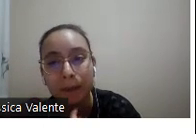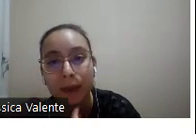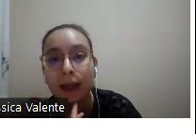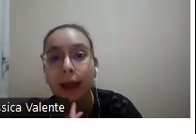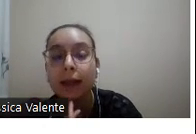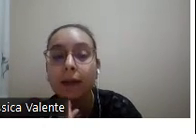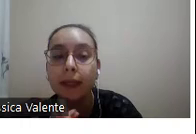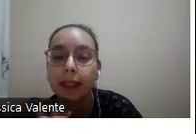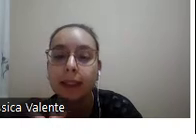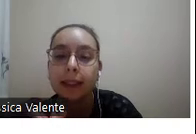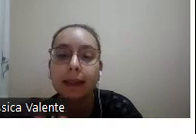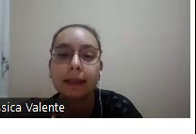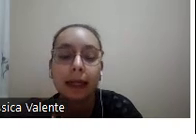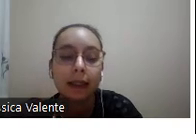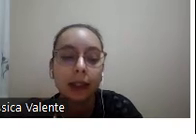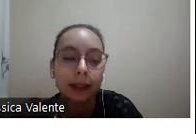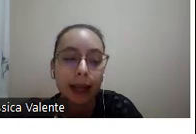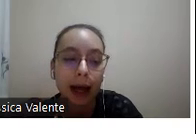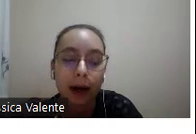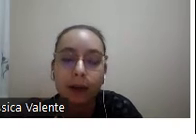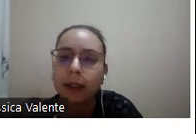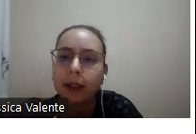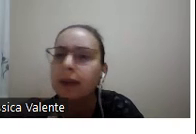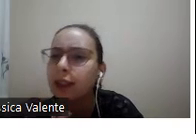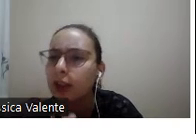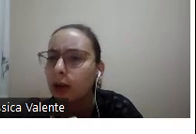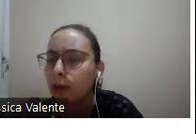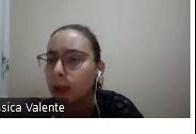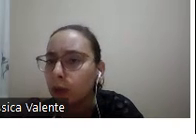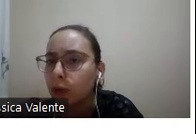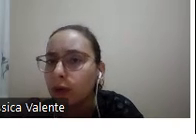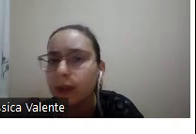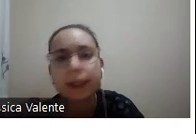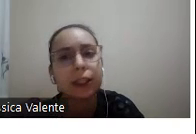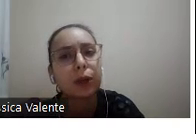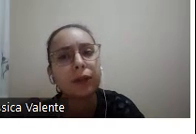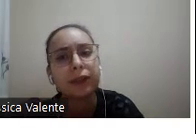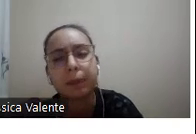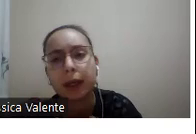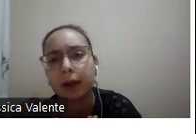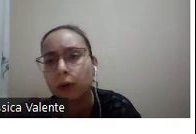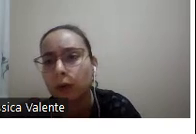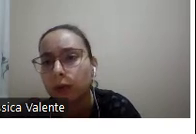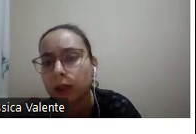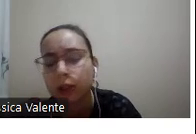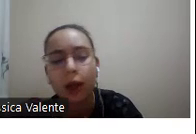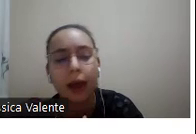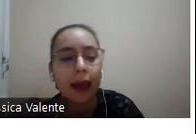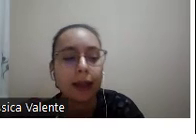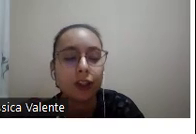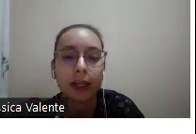bom? Então, aqui a gente está encerrando a nossa aula. Vocês têm alguma dúvida? Vocês podem fazer